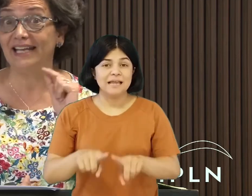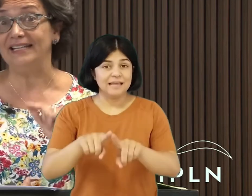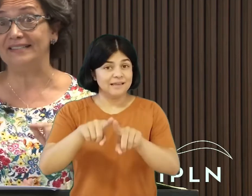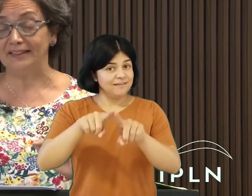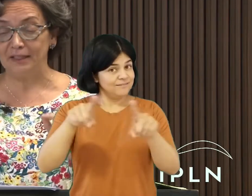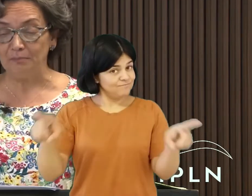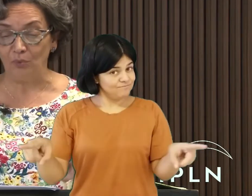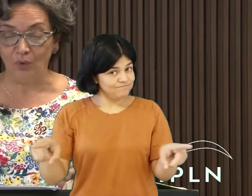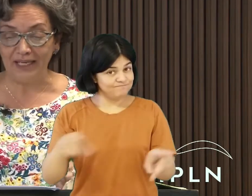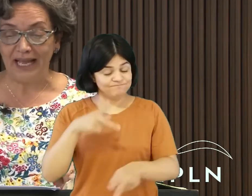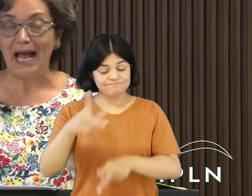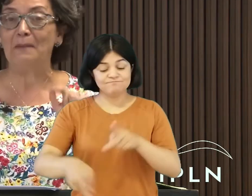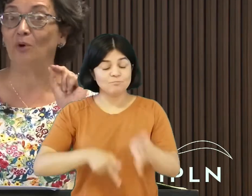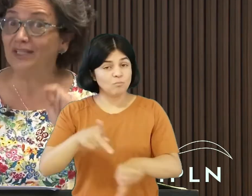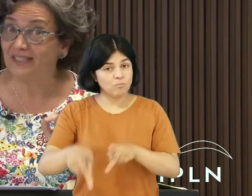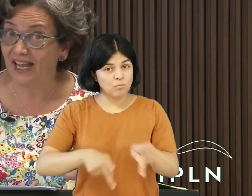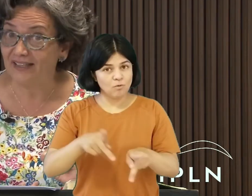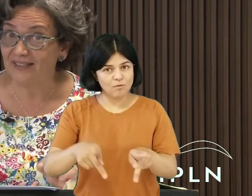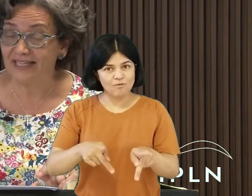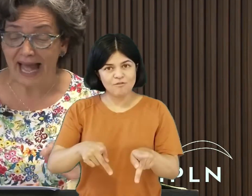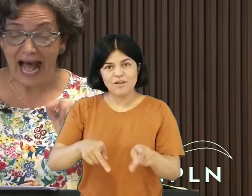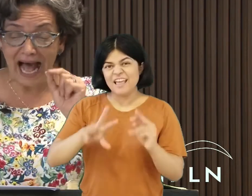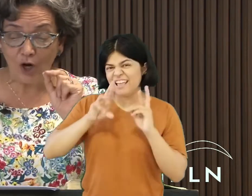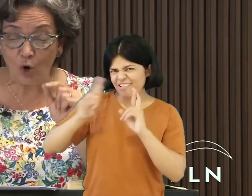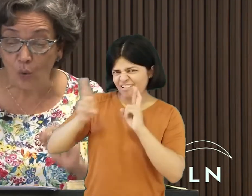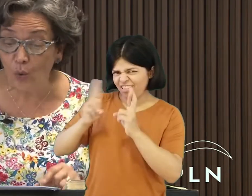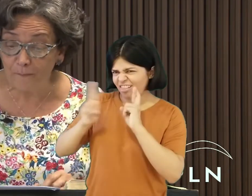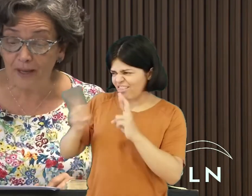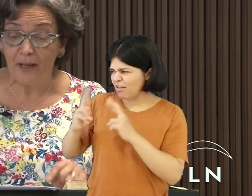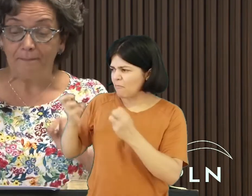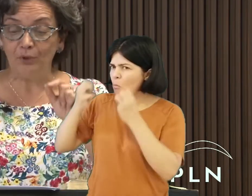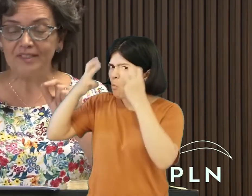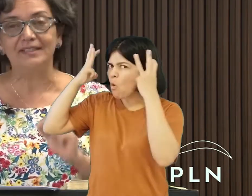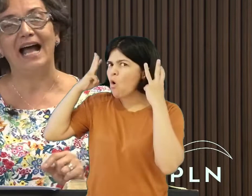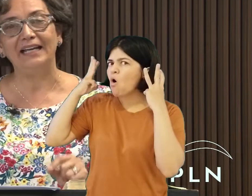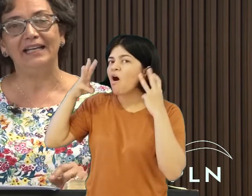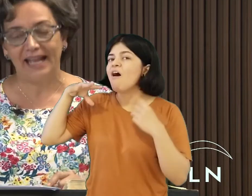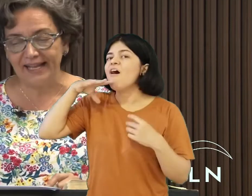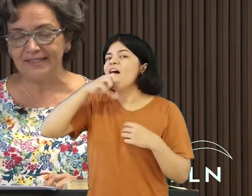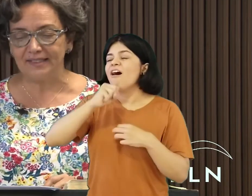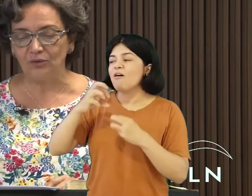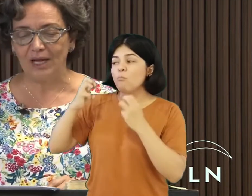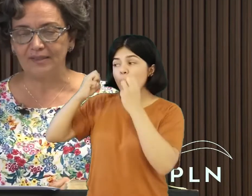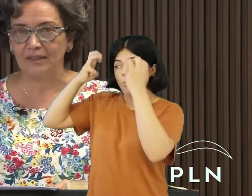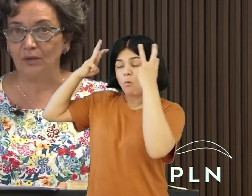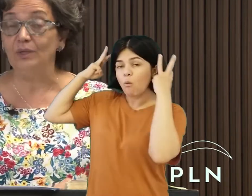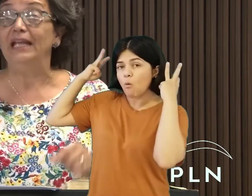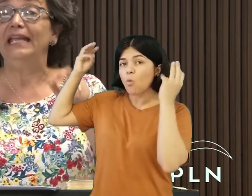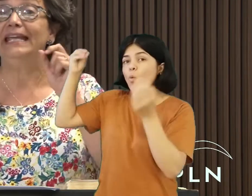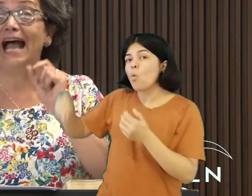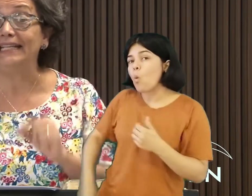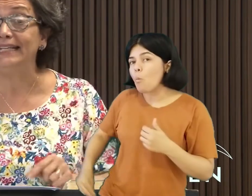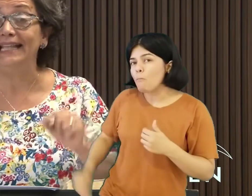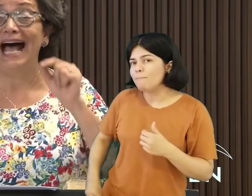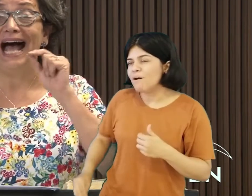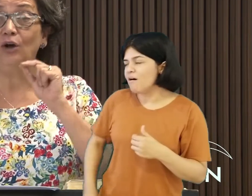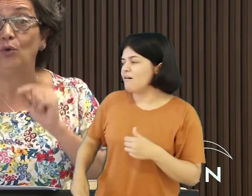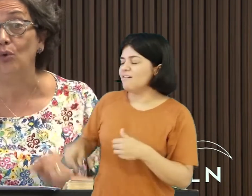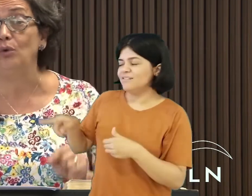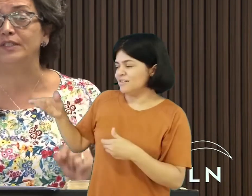Mas eles atribuem a Moisés a culpa por estarem nessa situação e